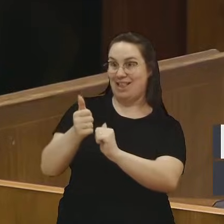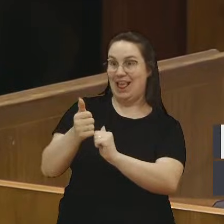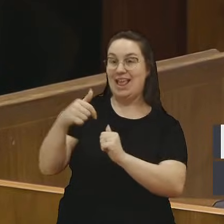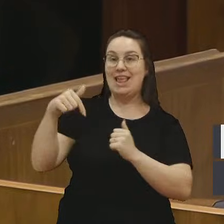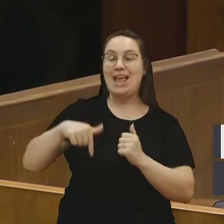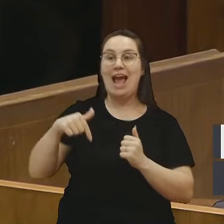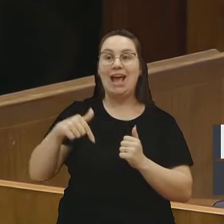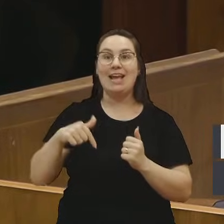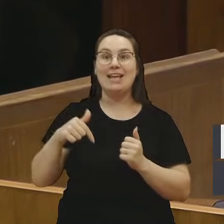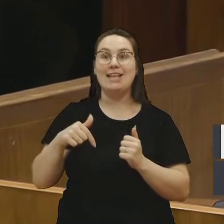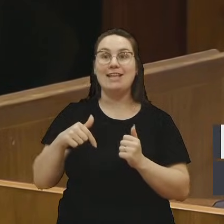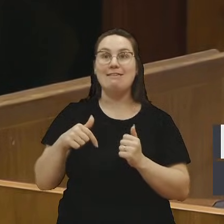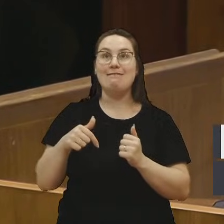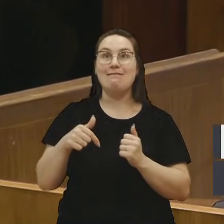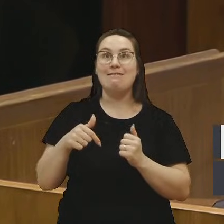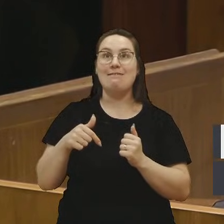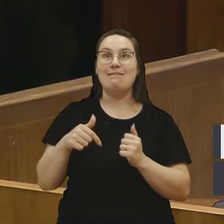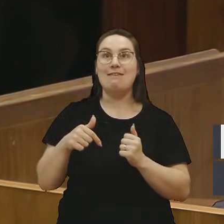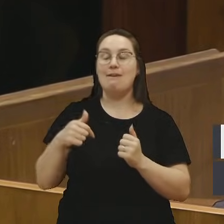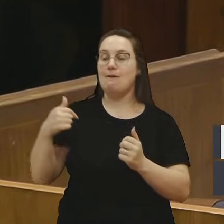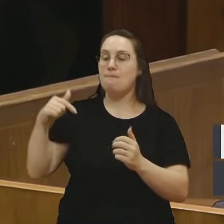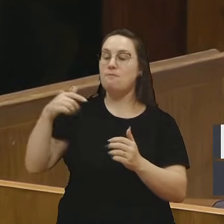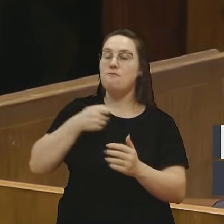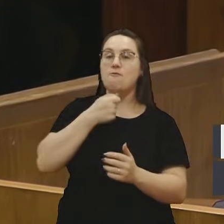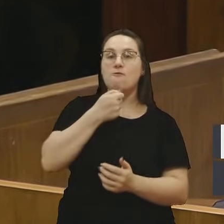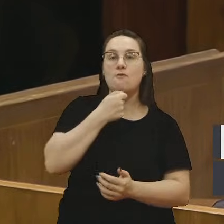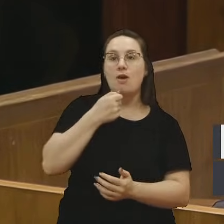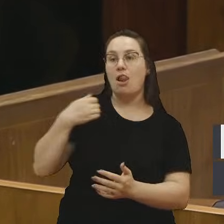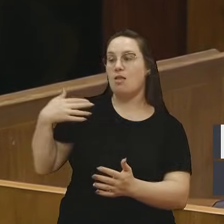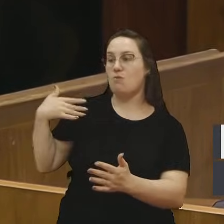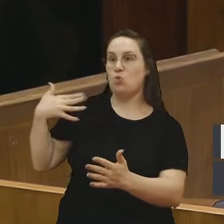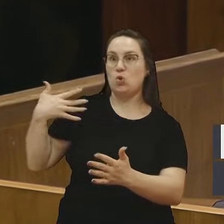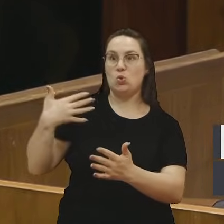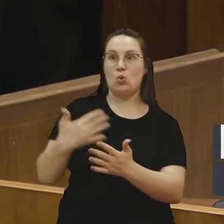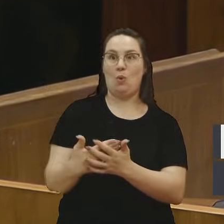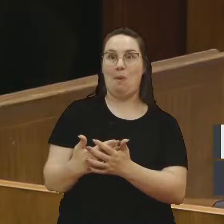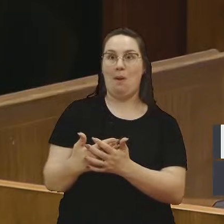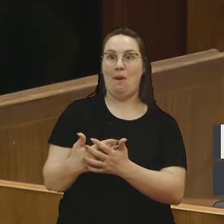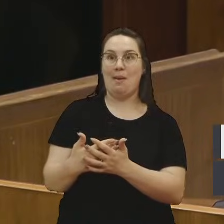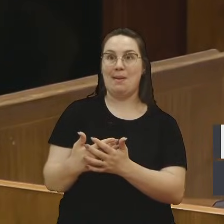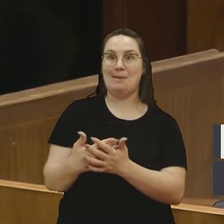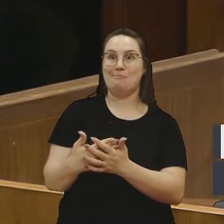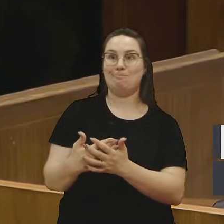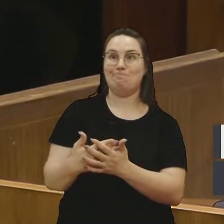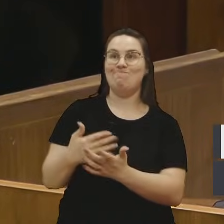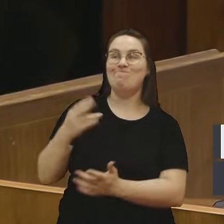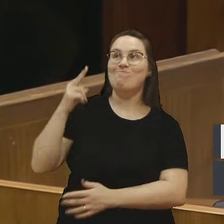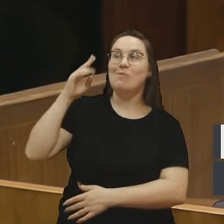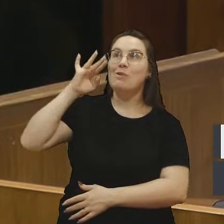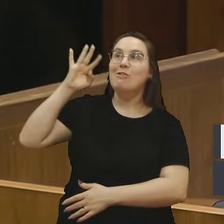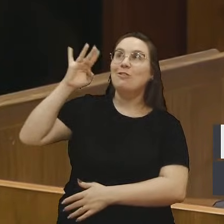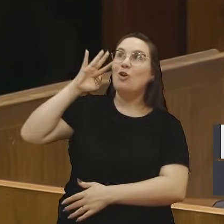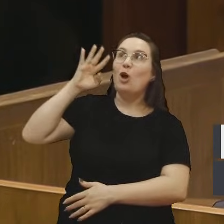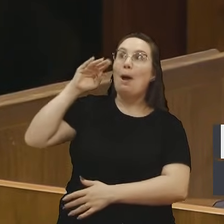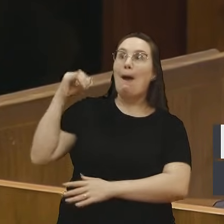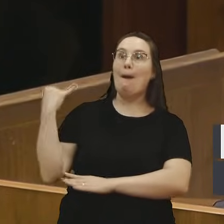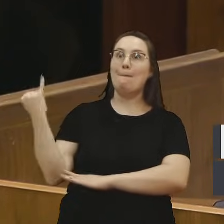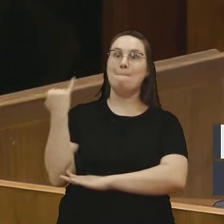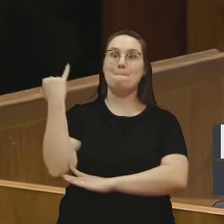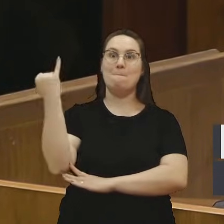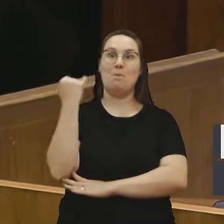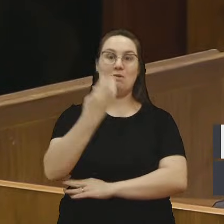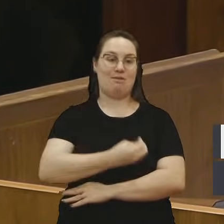aqui trazendo a sua história, me faz ver o quanto é importante a nossa vida